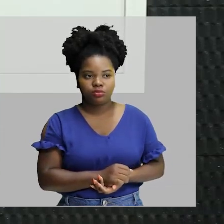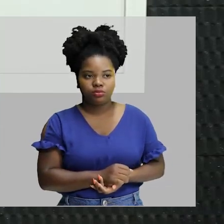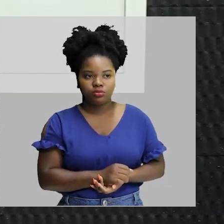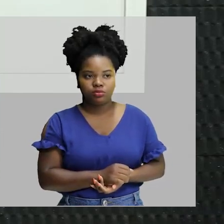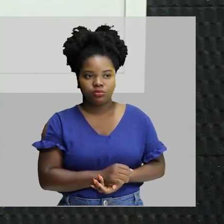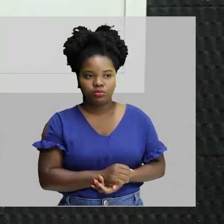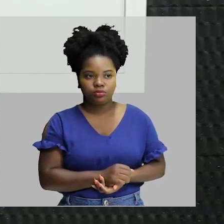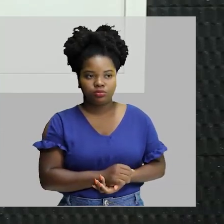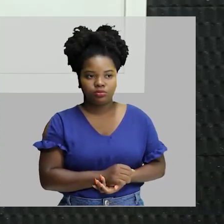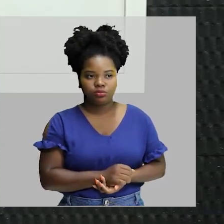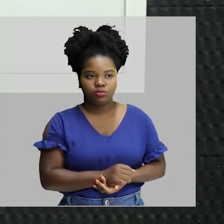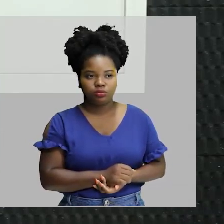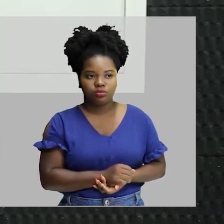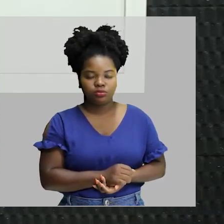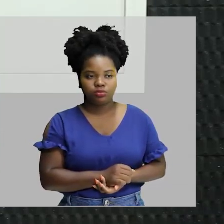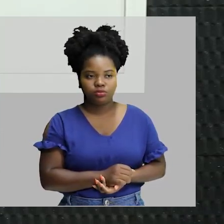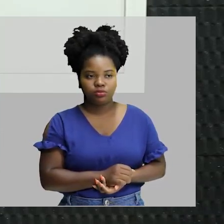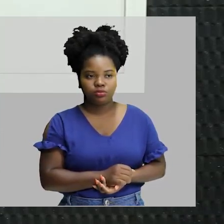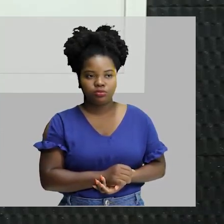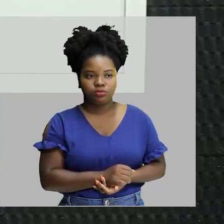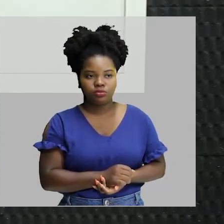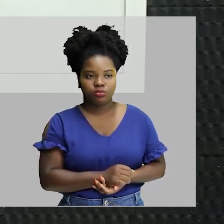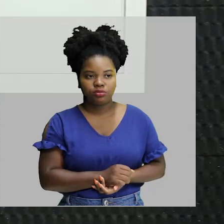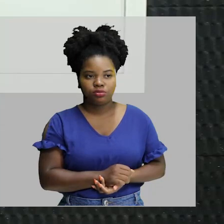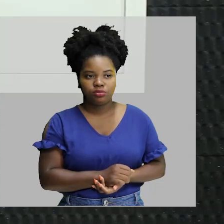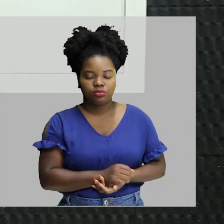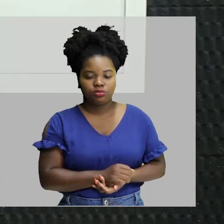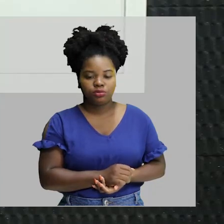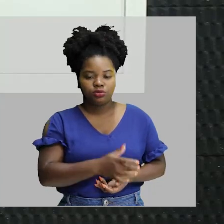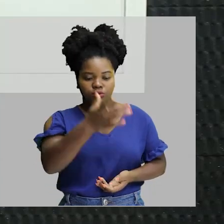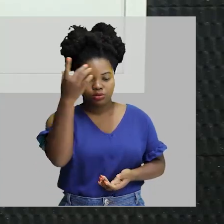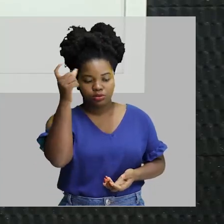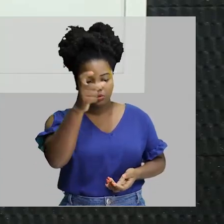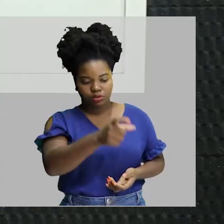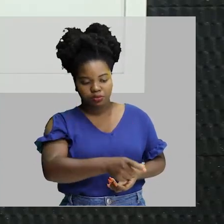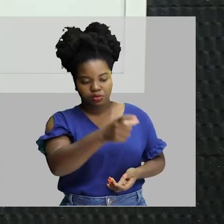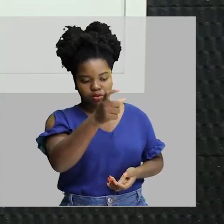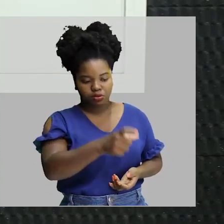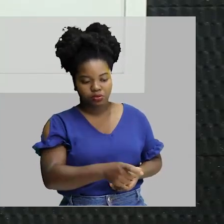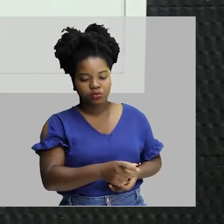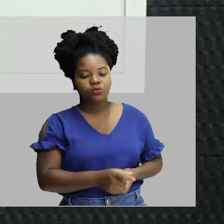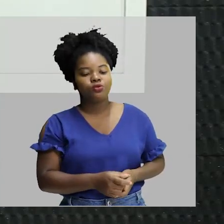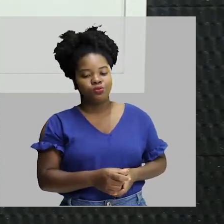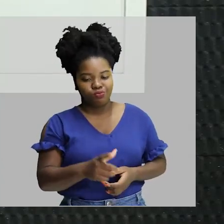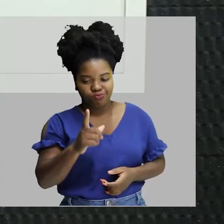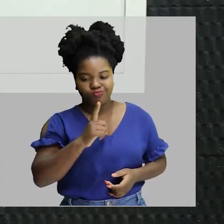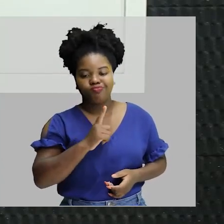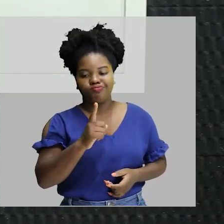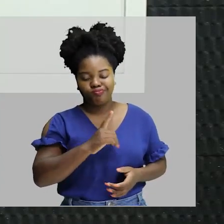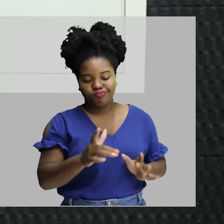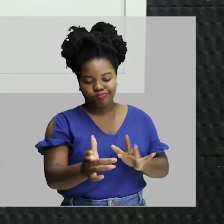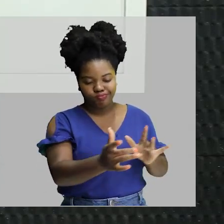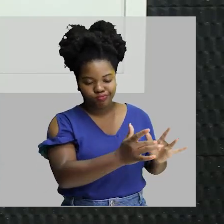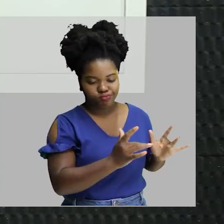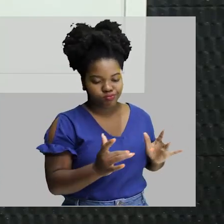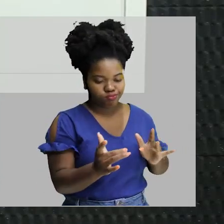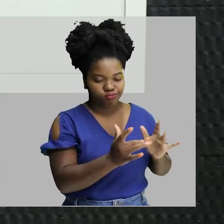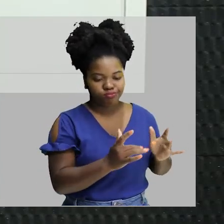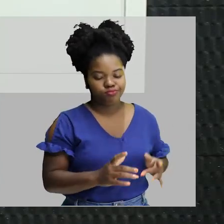certo? O ambiente, né, social do qual este indivíduo ele está inserido, ele está